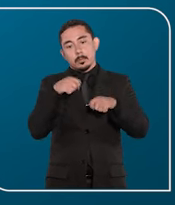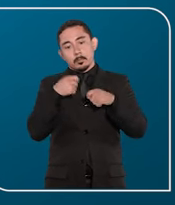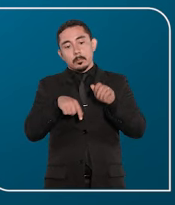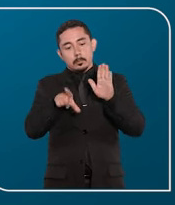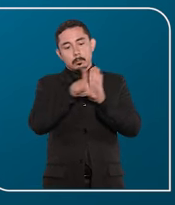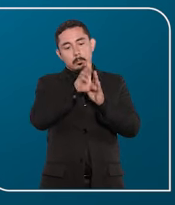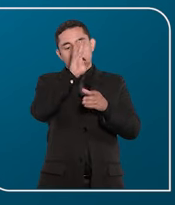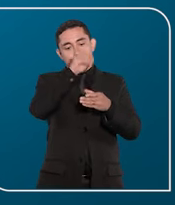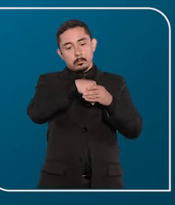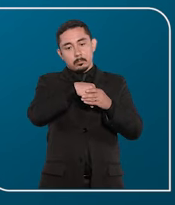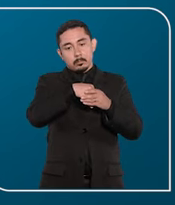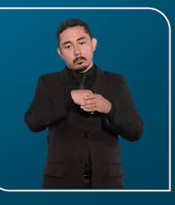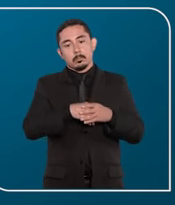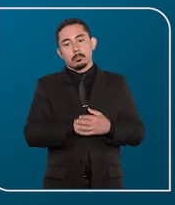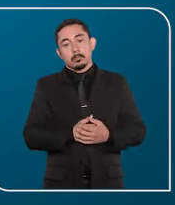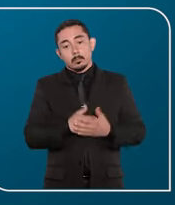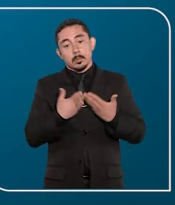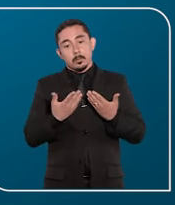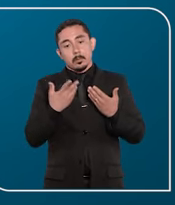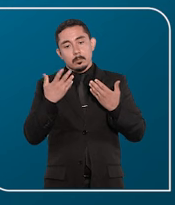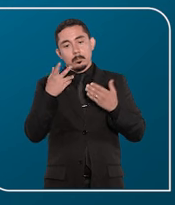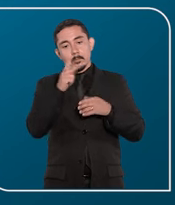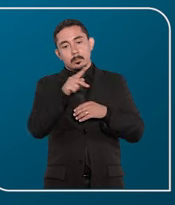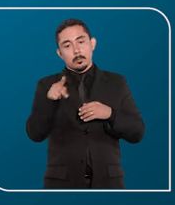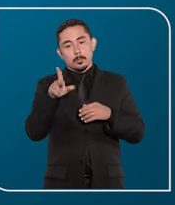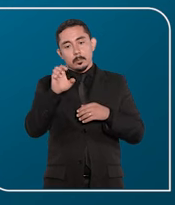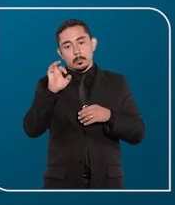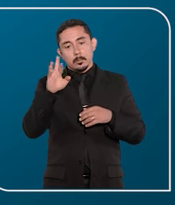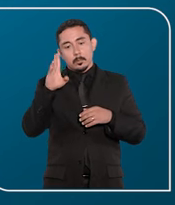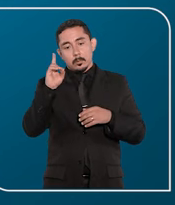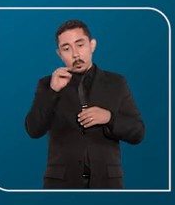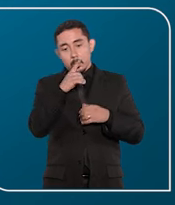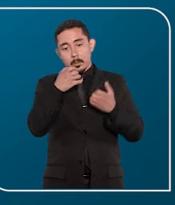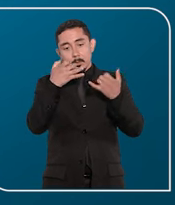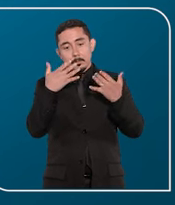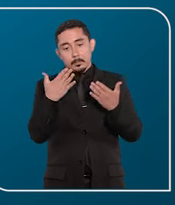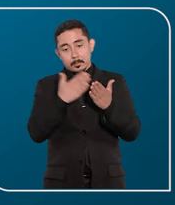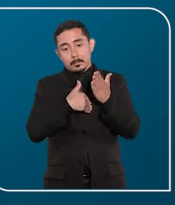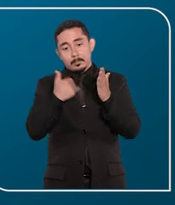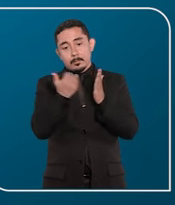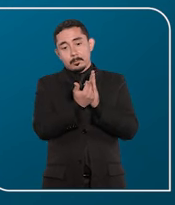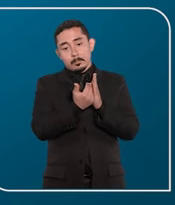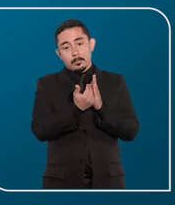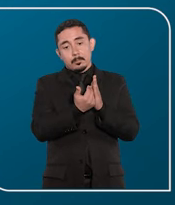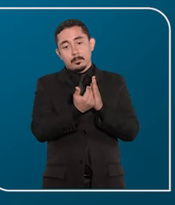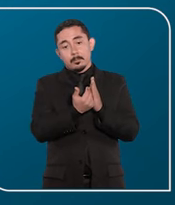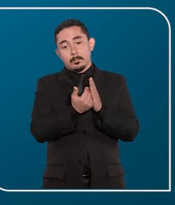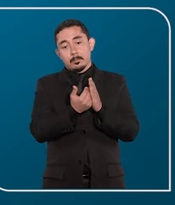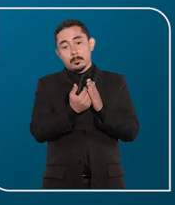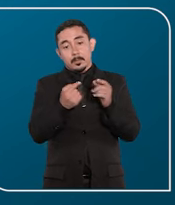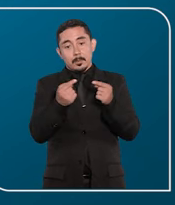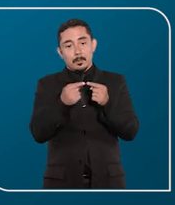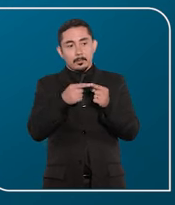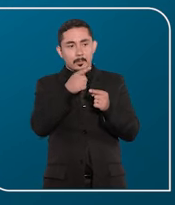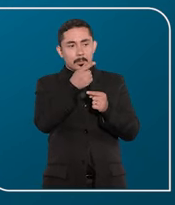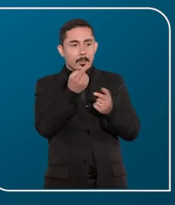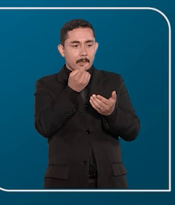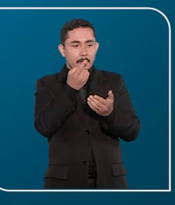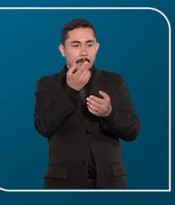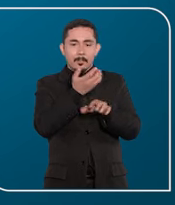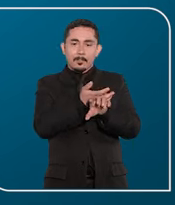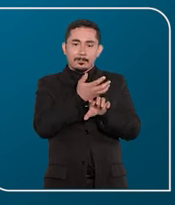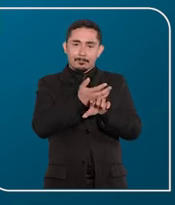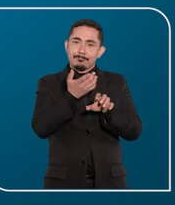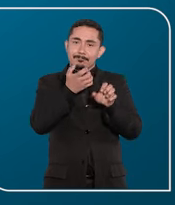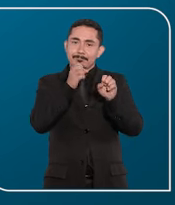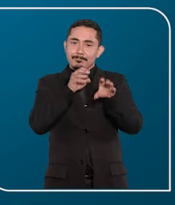E aqui nada melhor do que o professor Leonardo para estar explicando isso, já que, né, é uma disciplina que ele ministra com